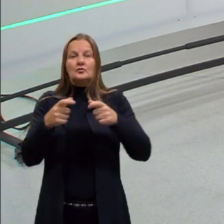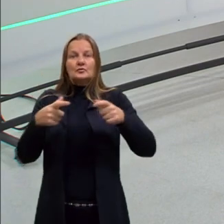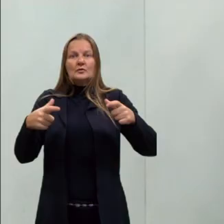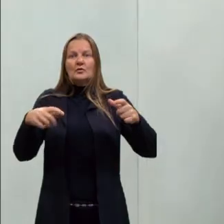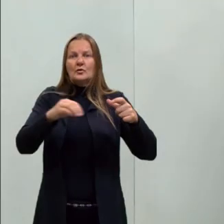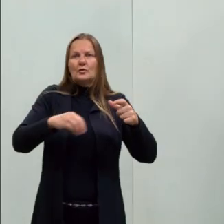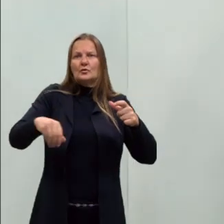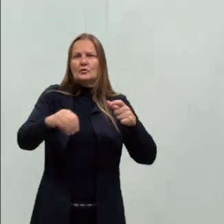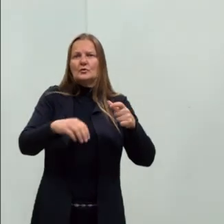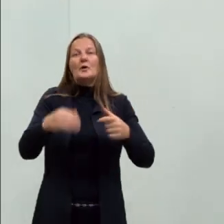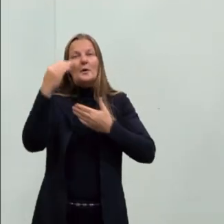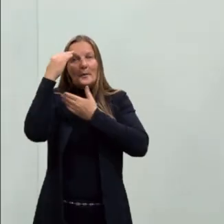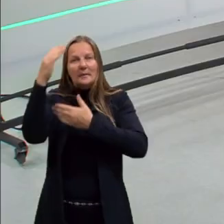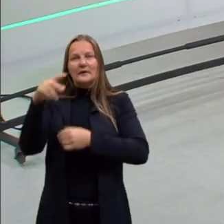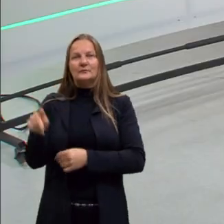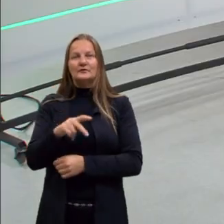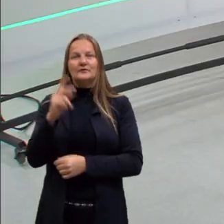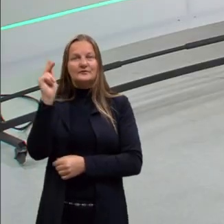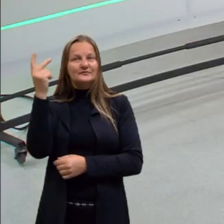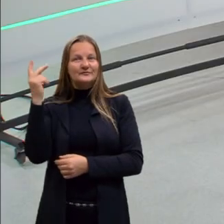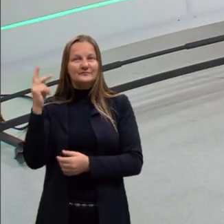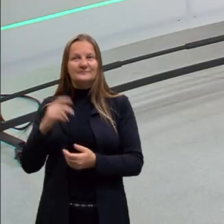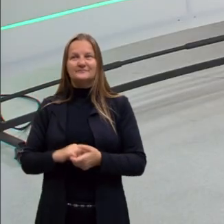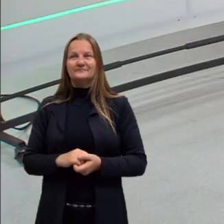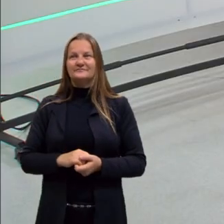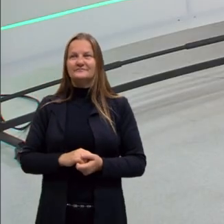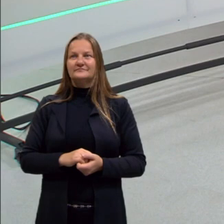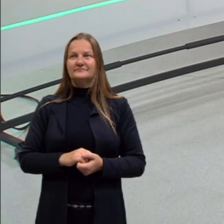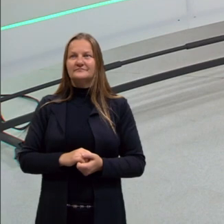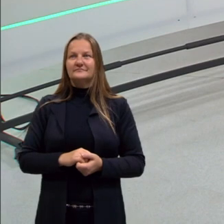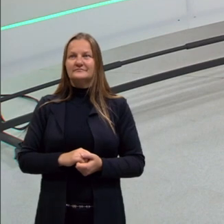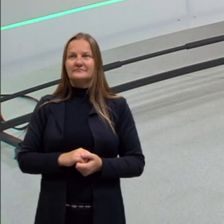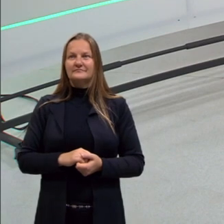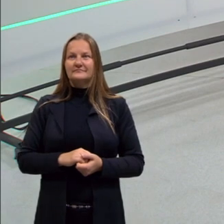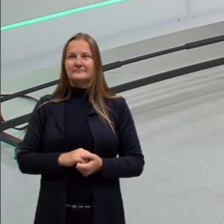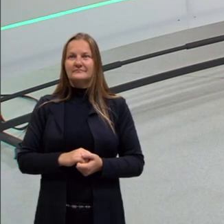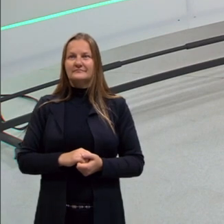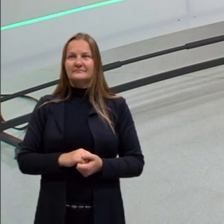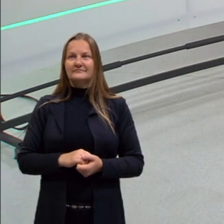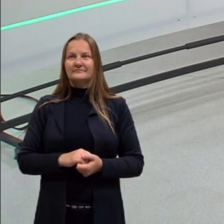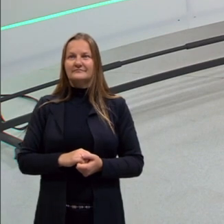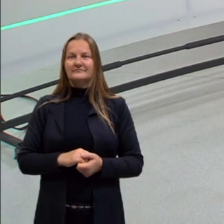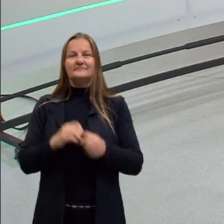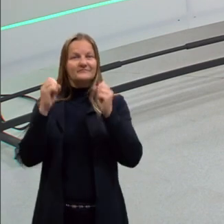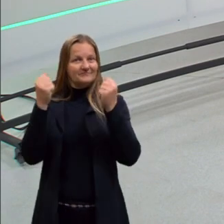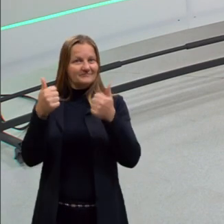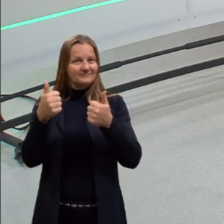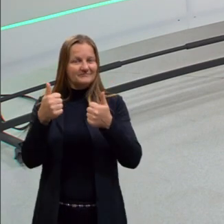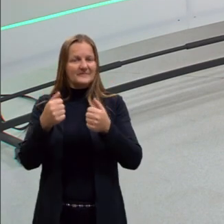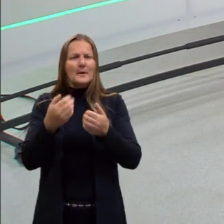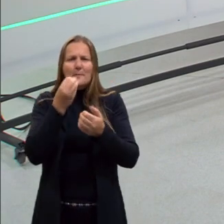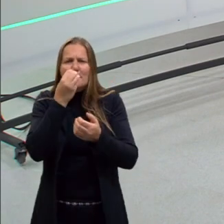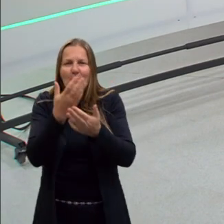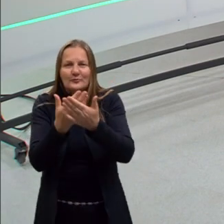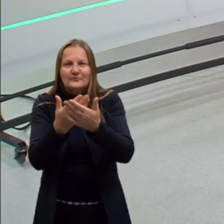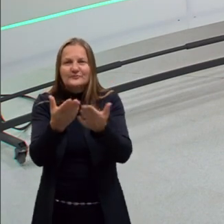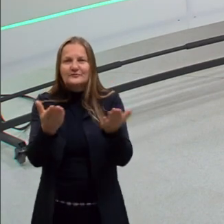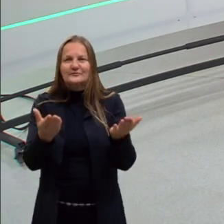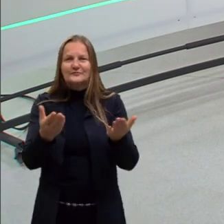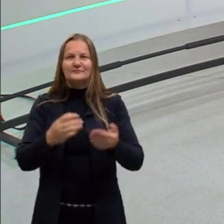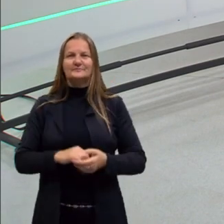Muito obrigado Lucas valeu pelas pelos esclarecimentos de história obrigado obrigado Douglas Bons estudos aí